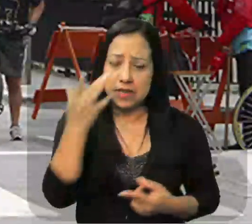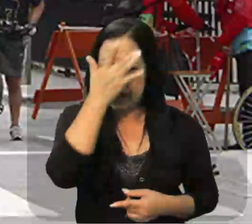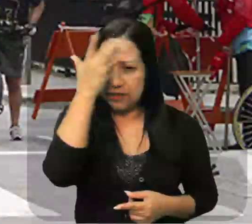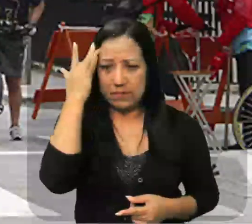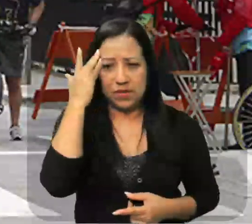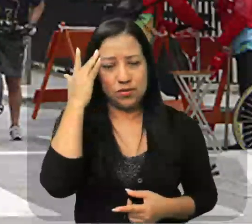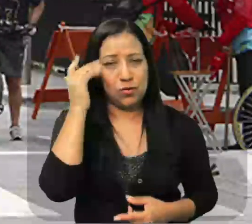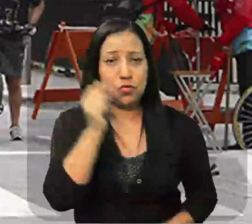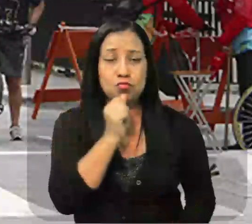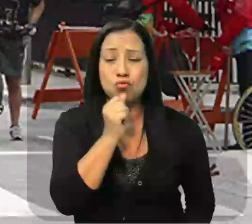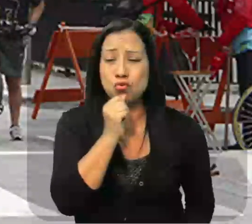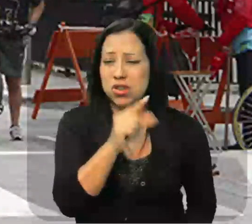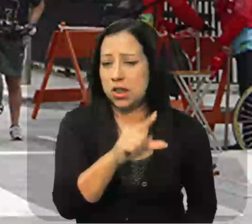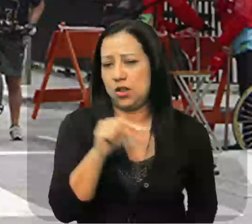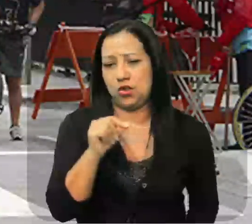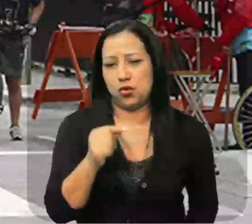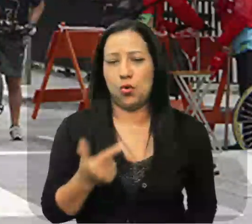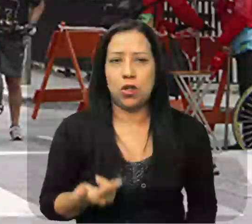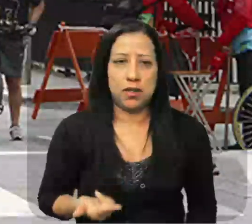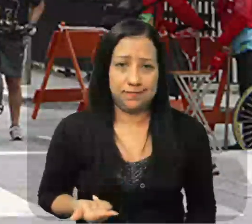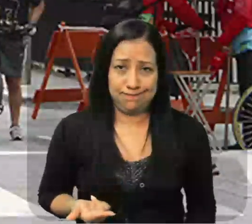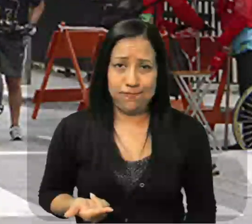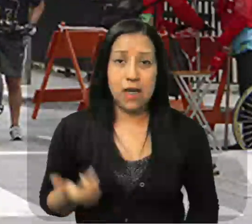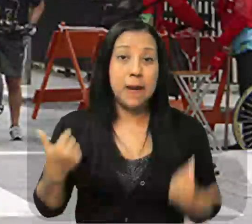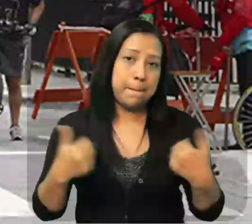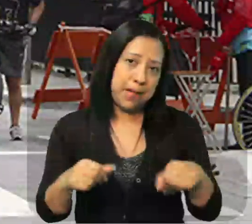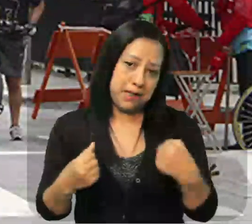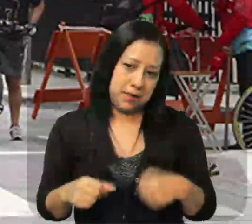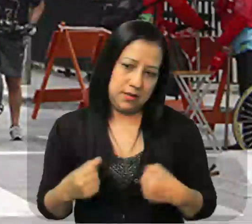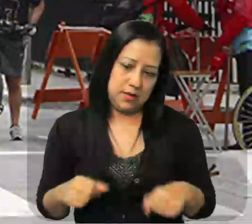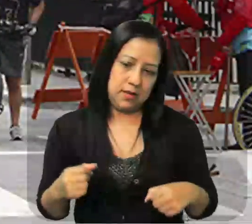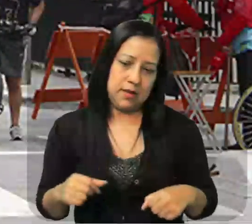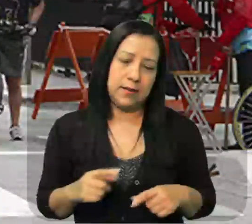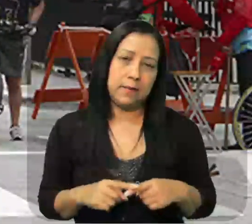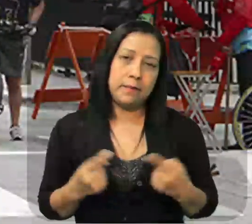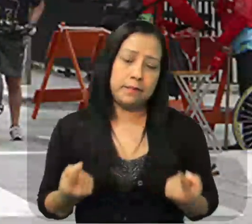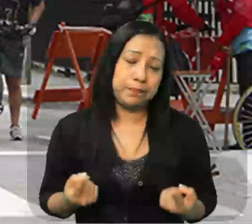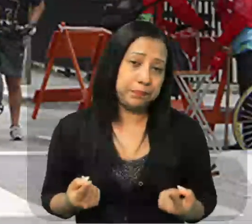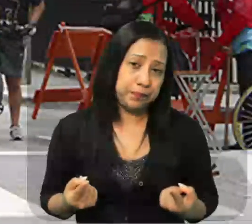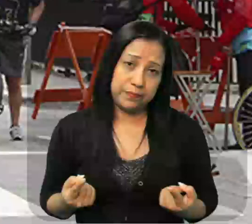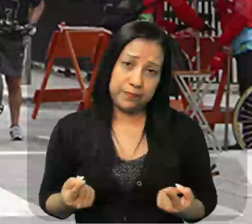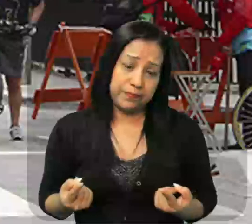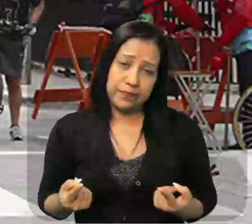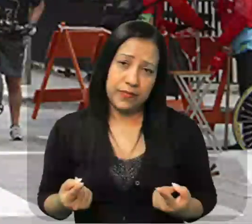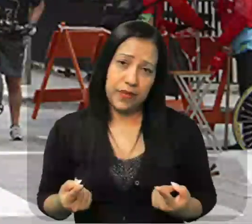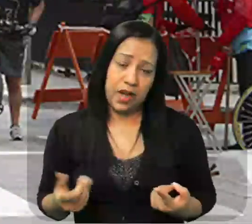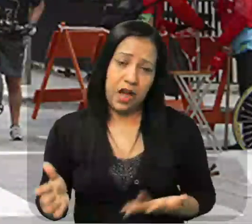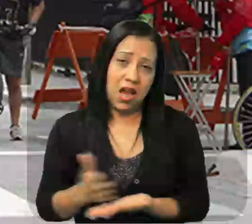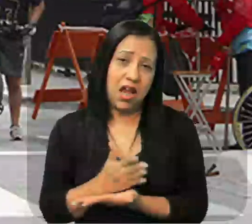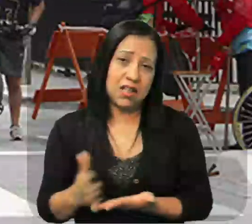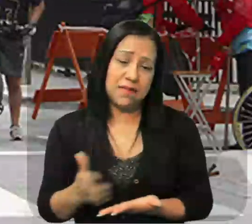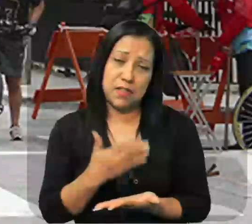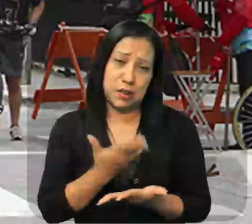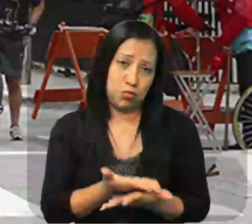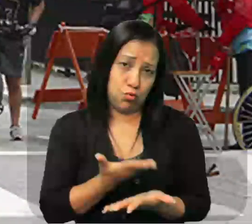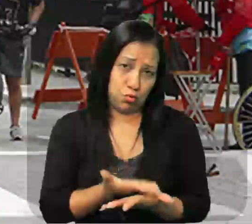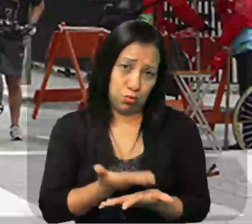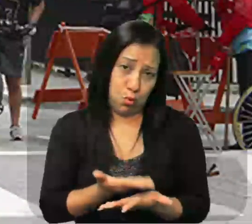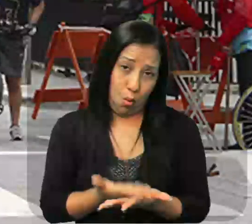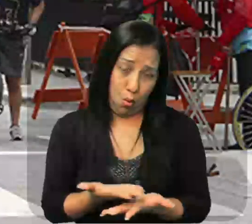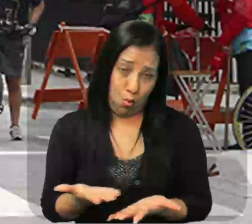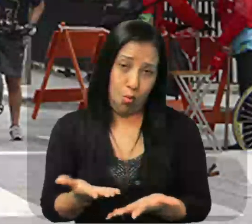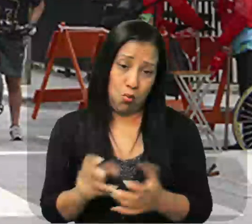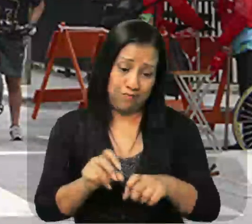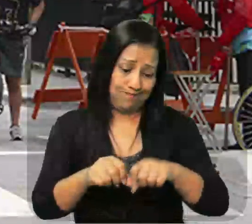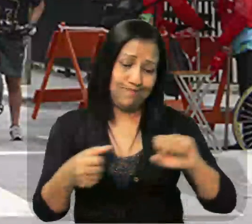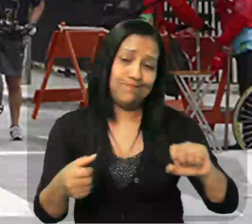gente viver nesse mundo. Só que as pessoas não têm alternativa. Ok? Elas não têm alternativa. Elas não